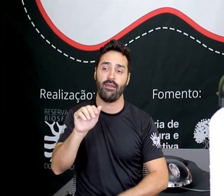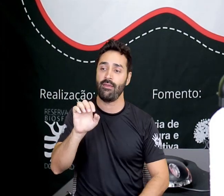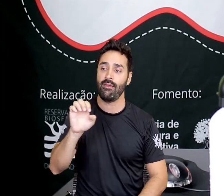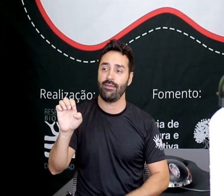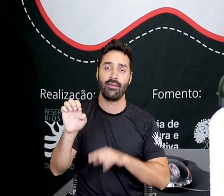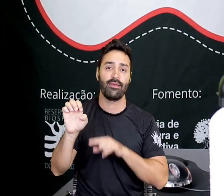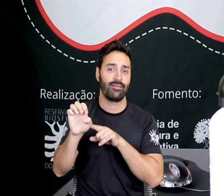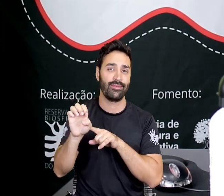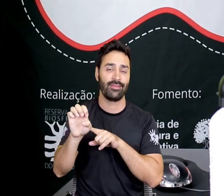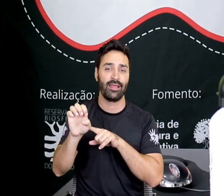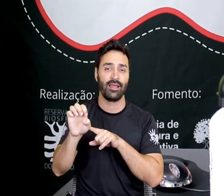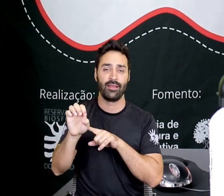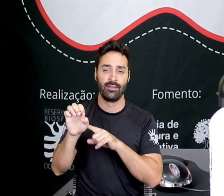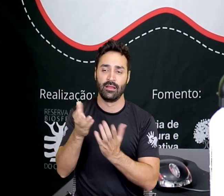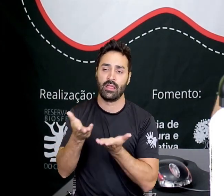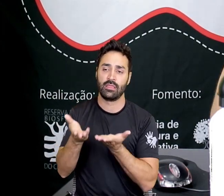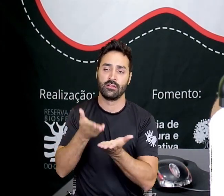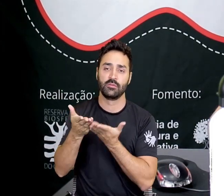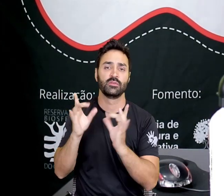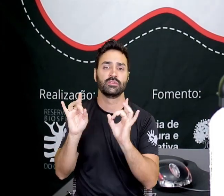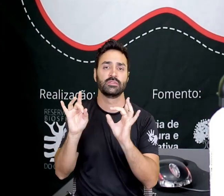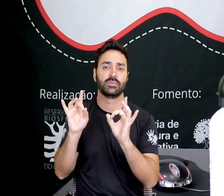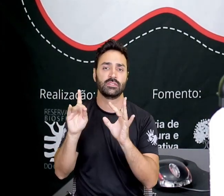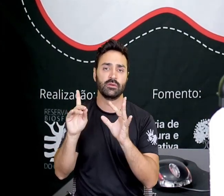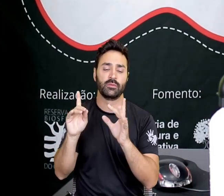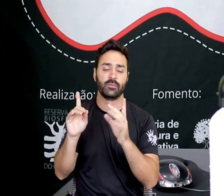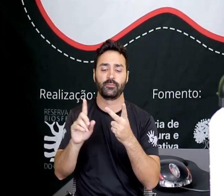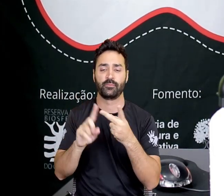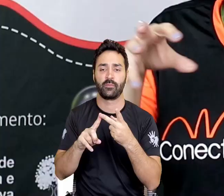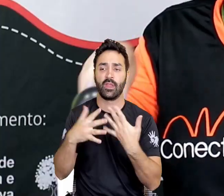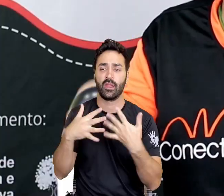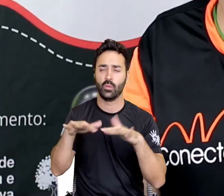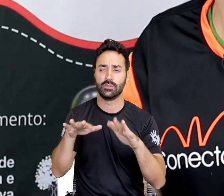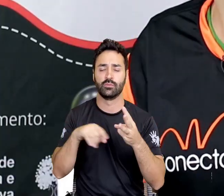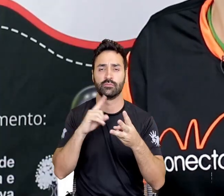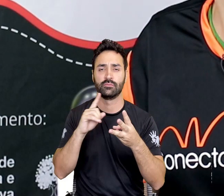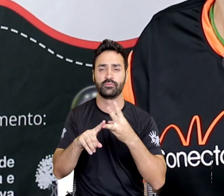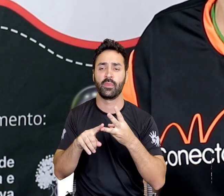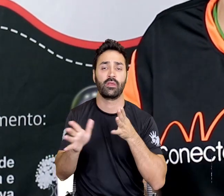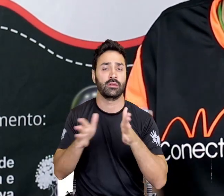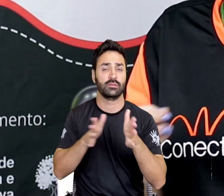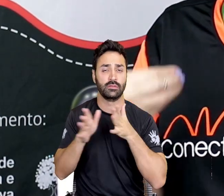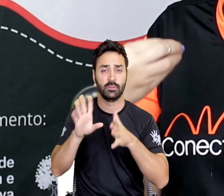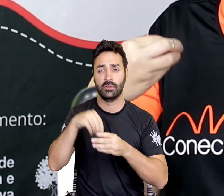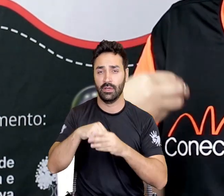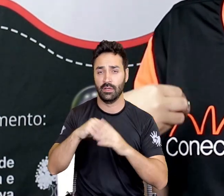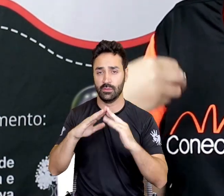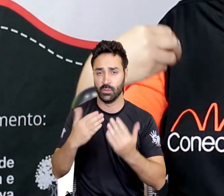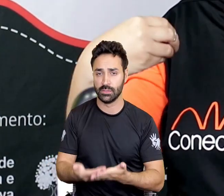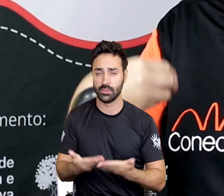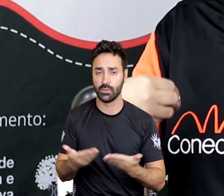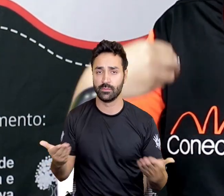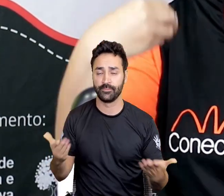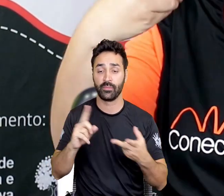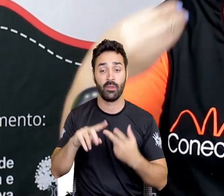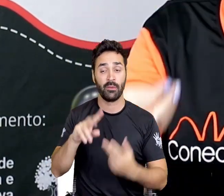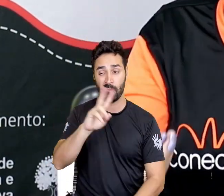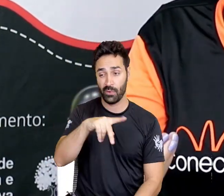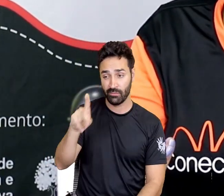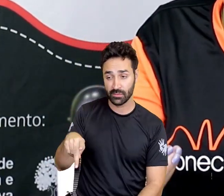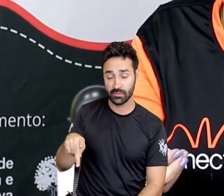especializado, para inclusão, para acessibilidade no ambiente educacional. Os próprios professores que